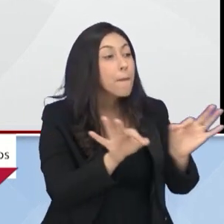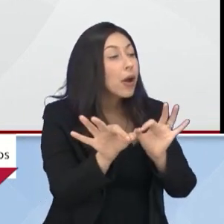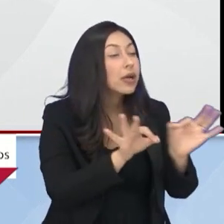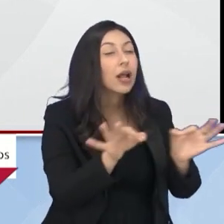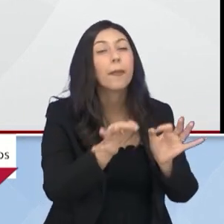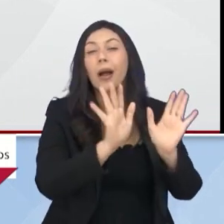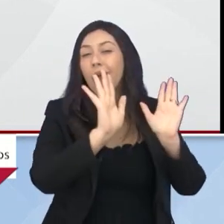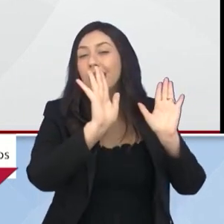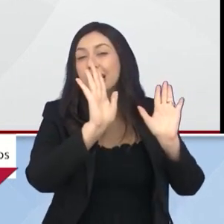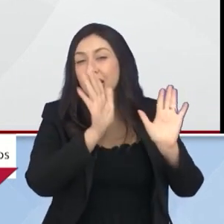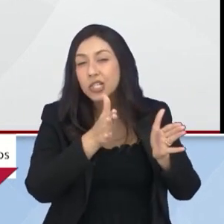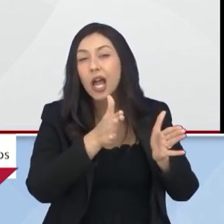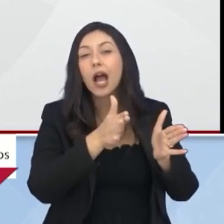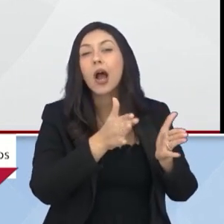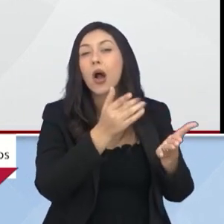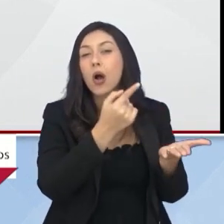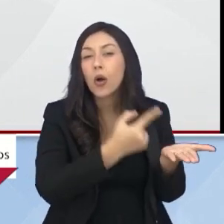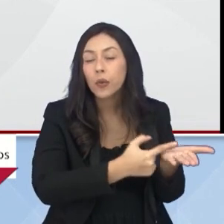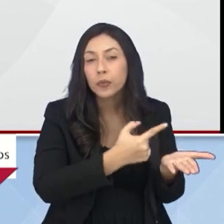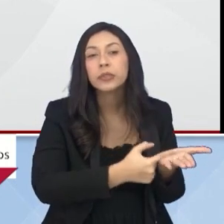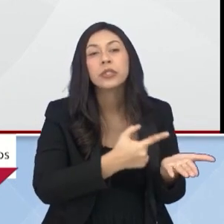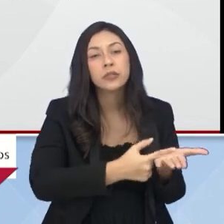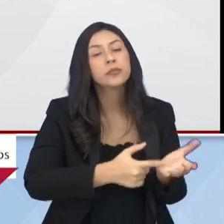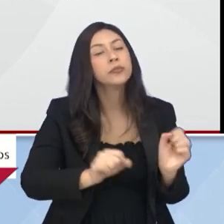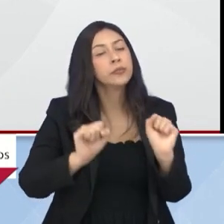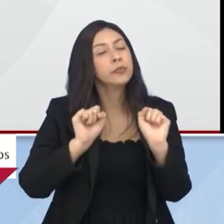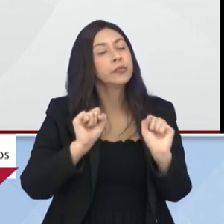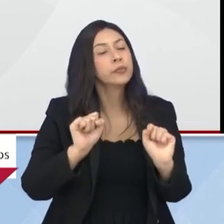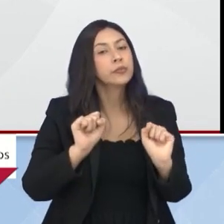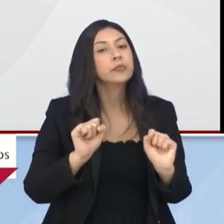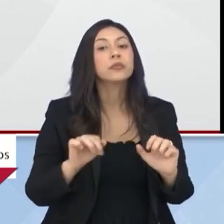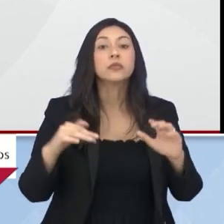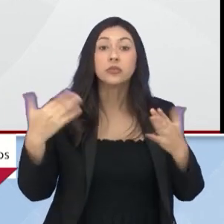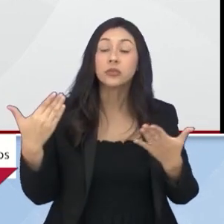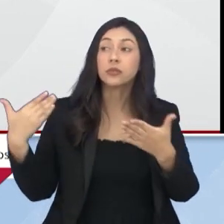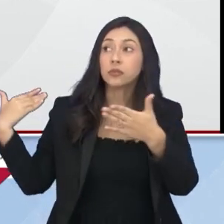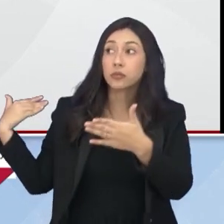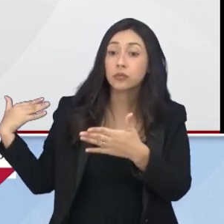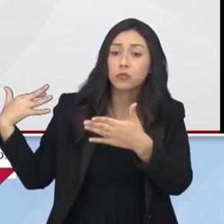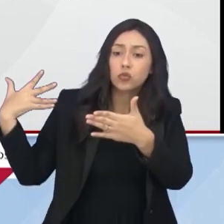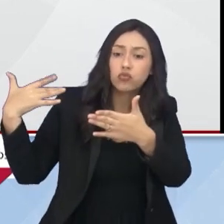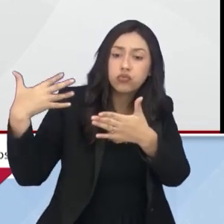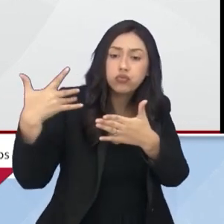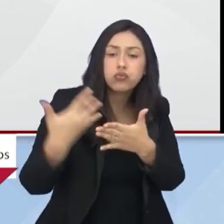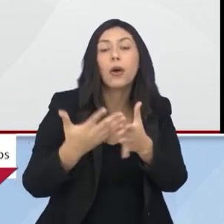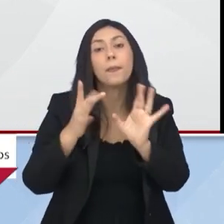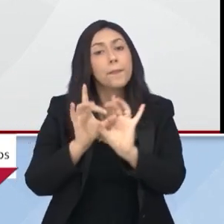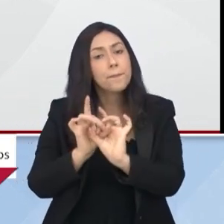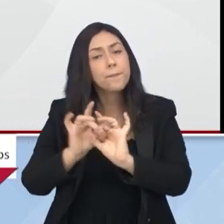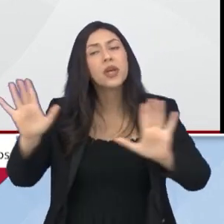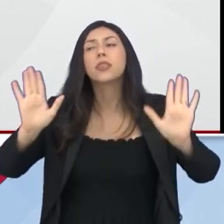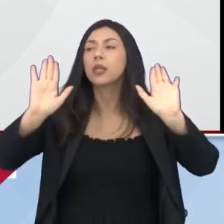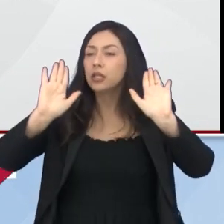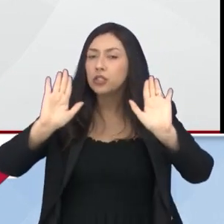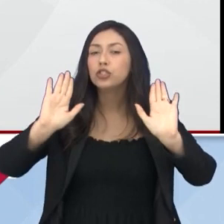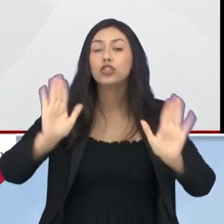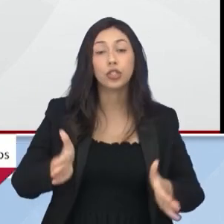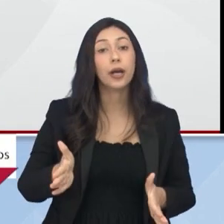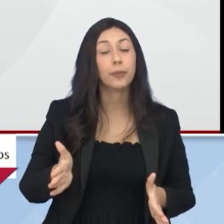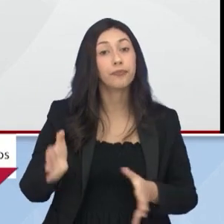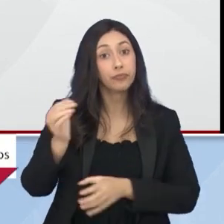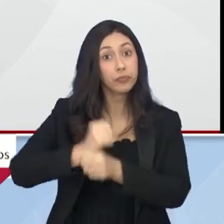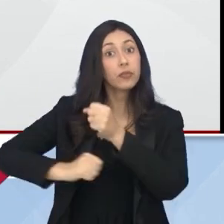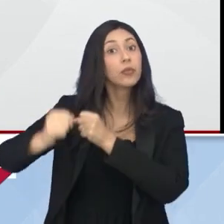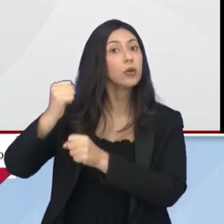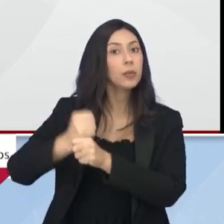lei em execução no ano anterior então aquilo que vinha sendo executado já autorizado em lei até o ano passado